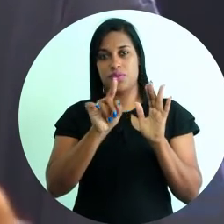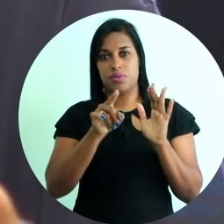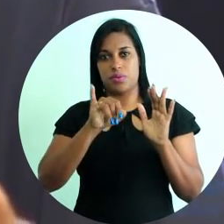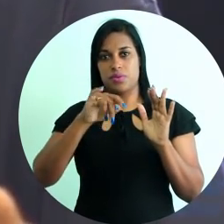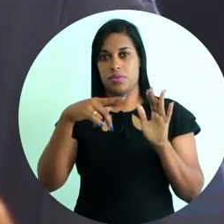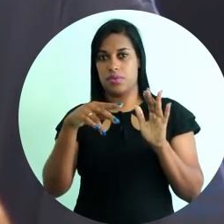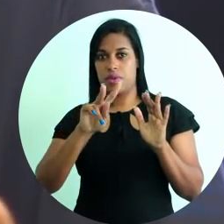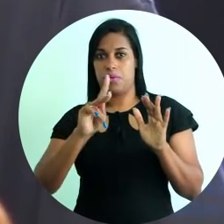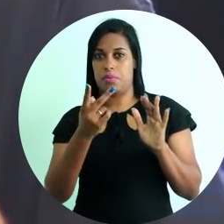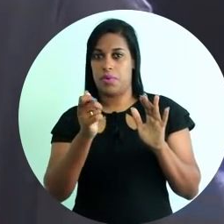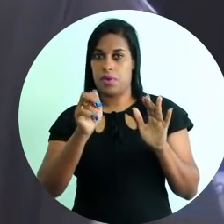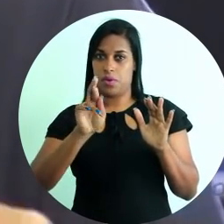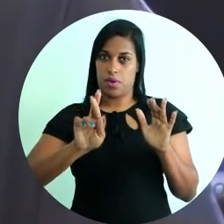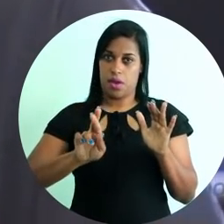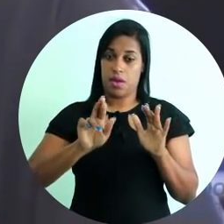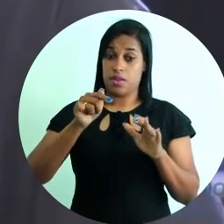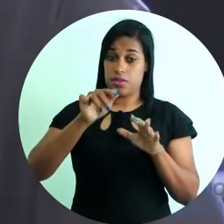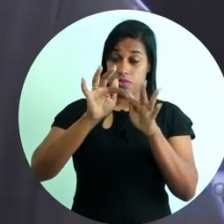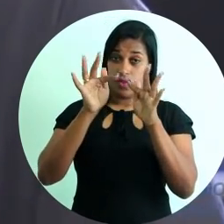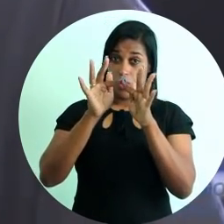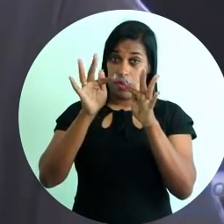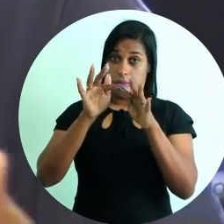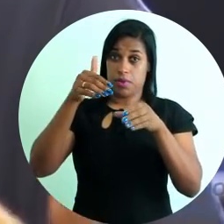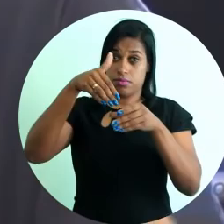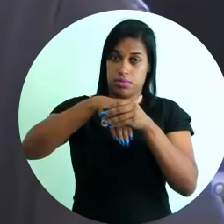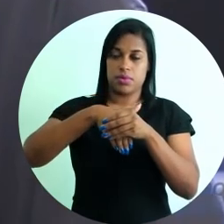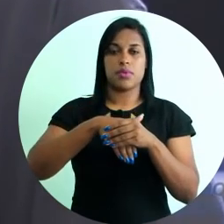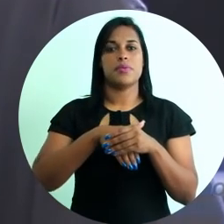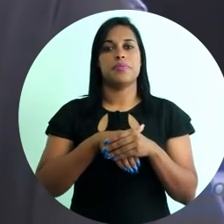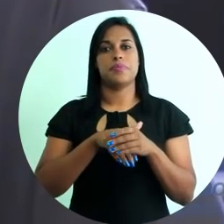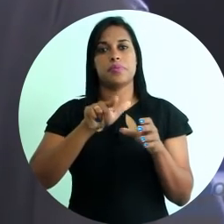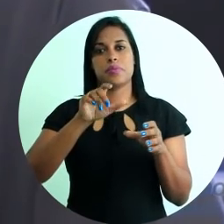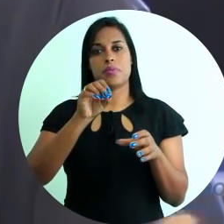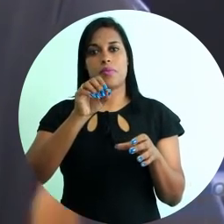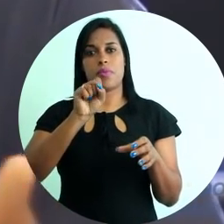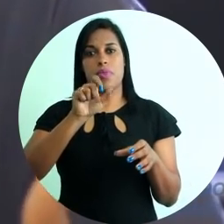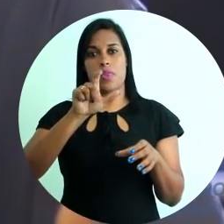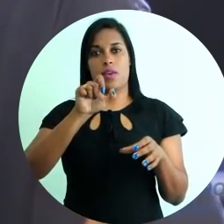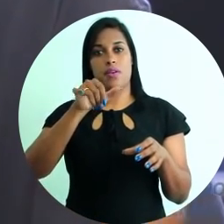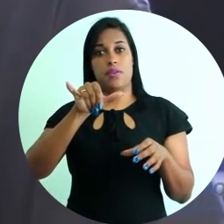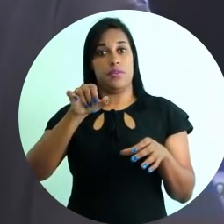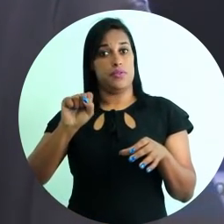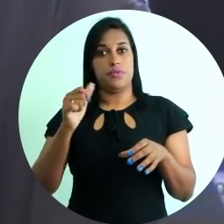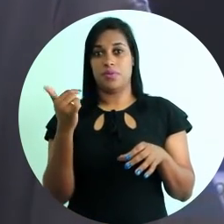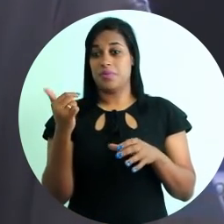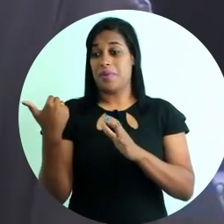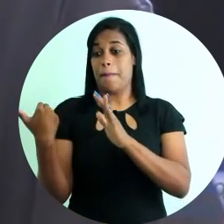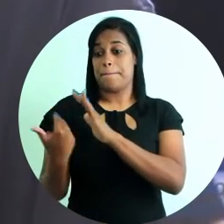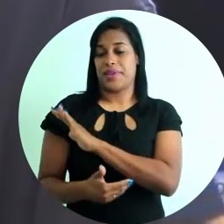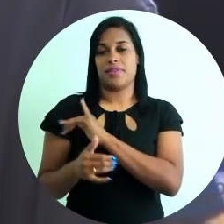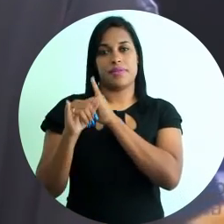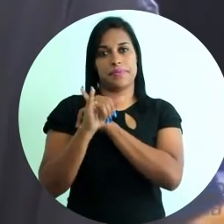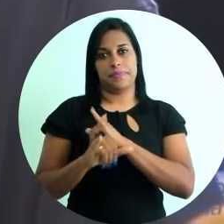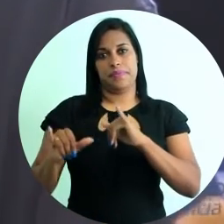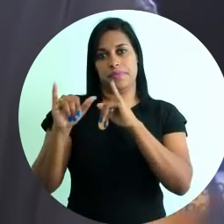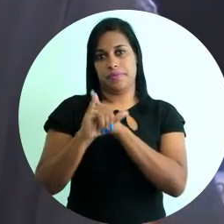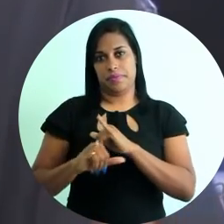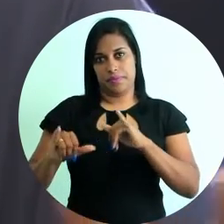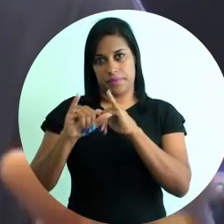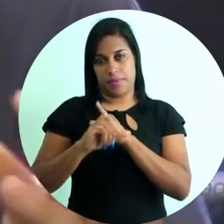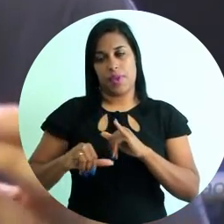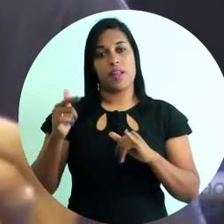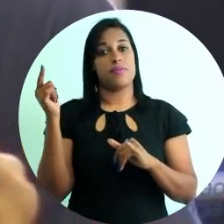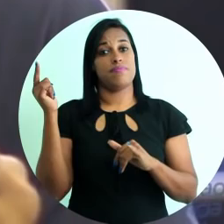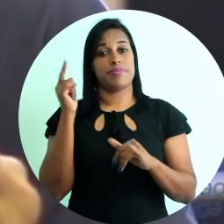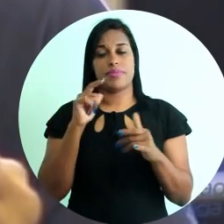com RAR, com esses formatos de arquivo, é um tipo de compressão lossless, ou seja, não há perda de informação. Então